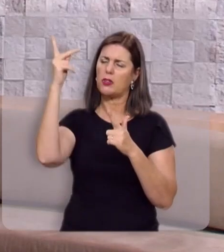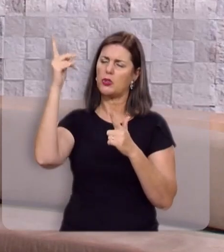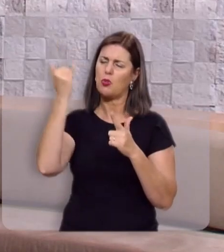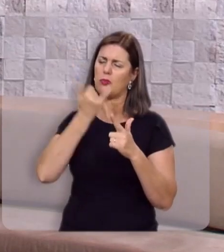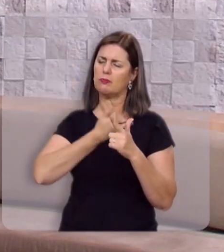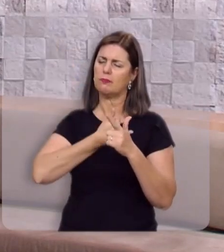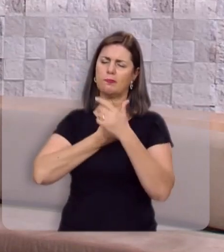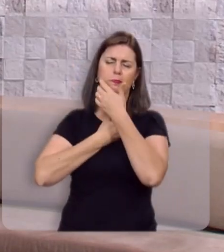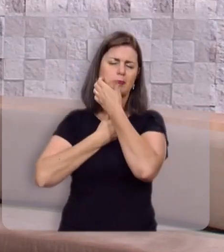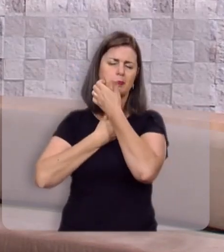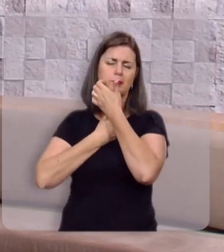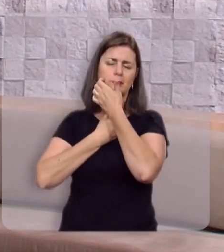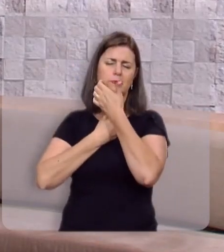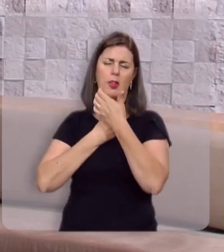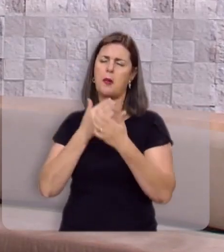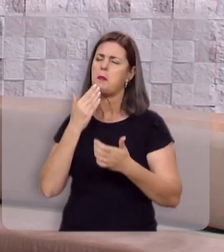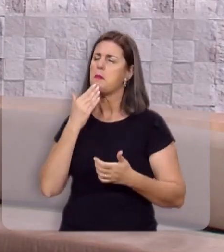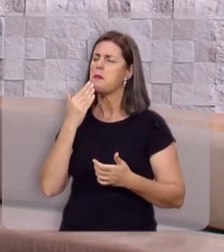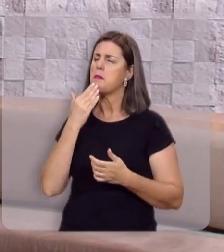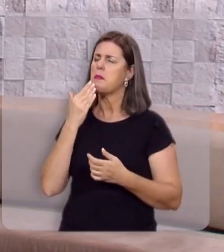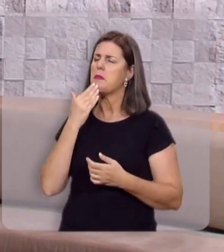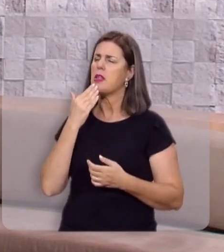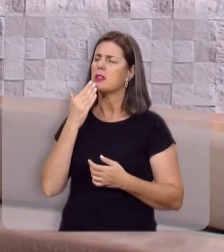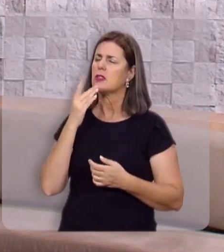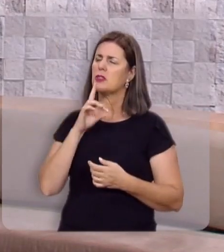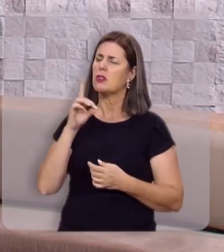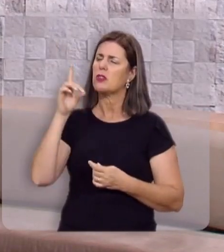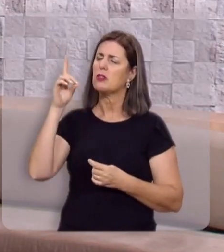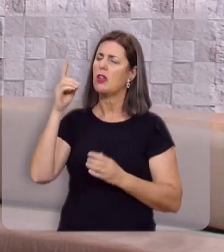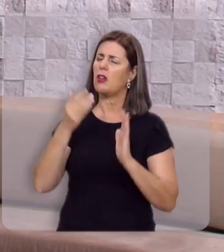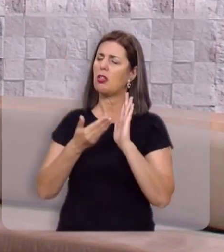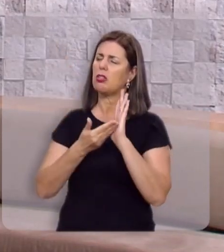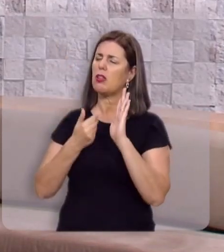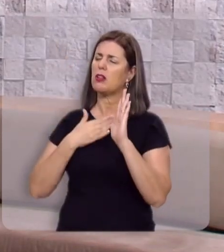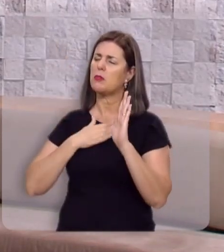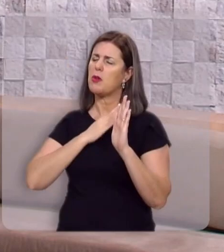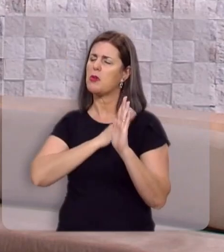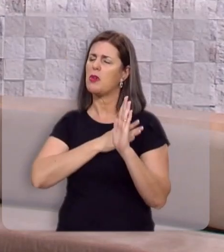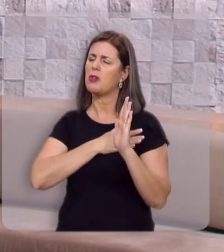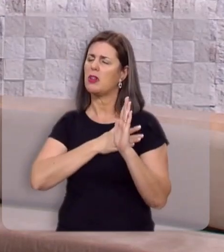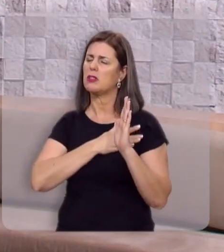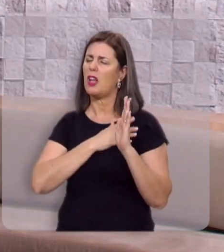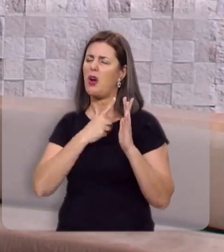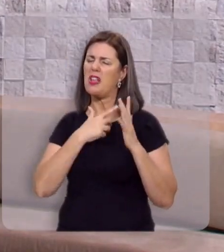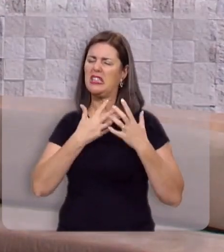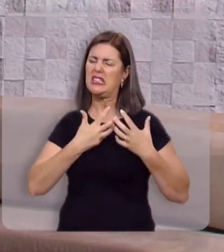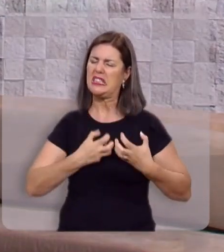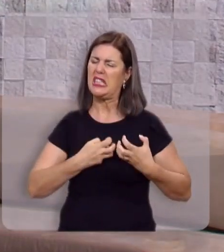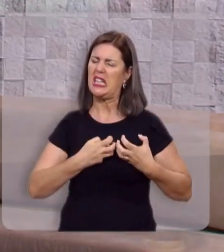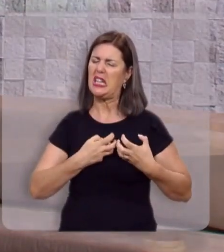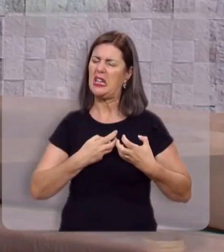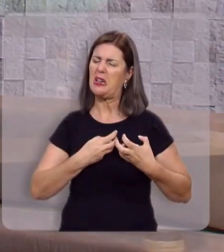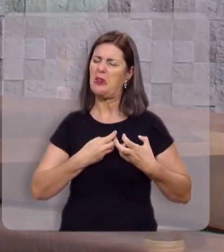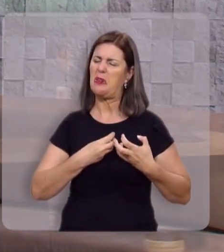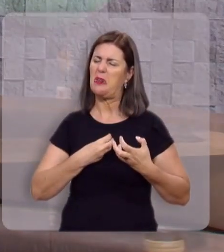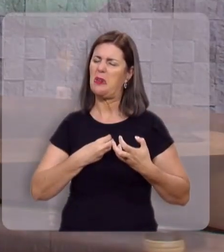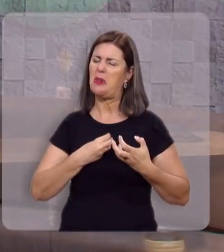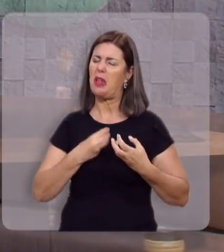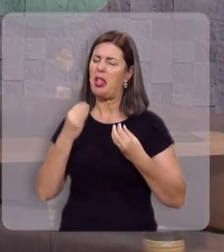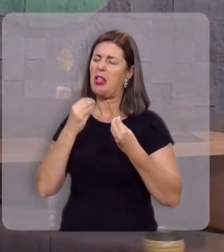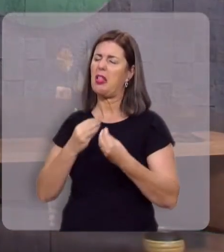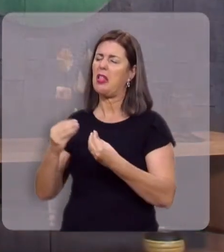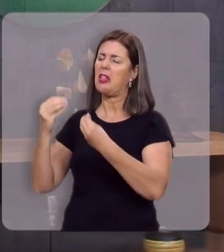palavra e eu te peço, Deus, tira do meu coração a aridez, a sequidão,